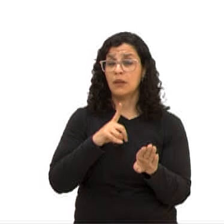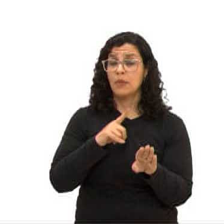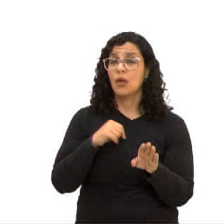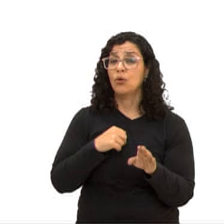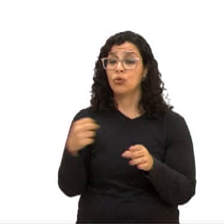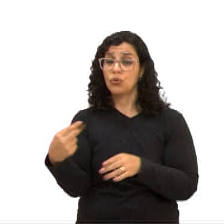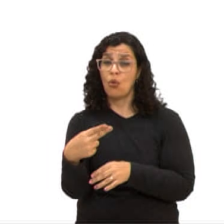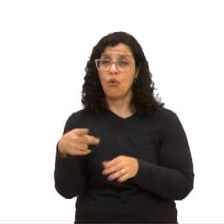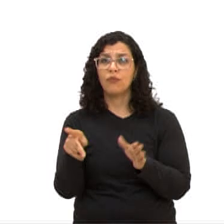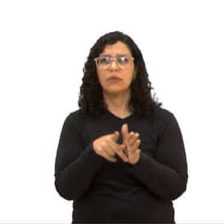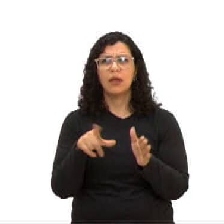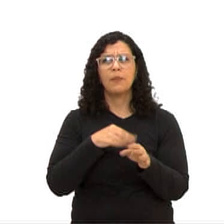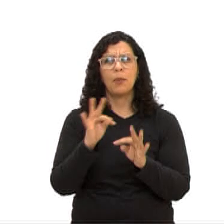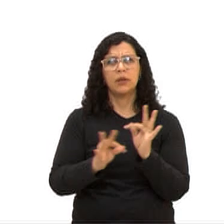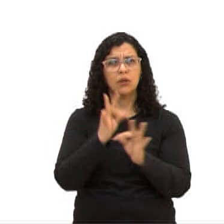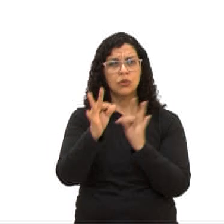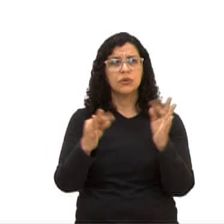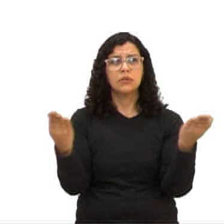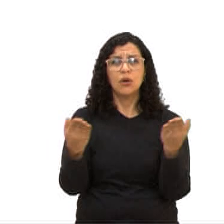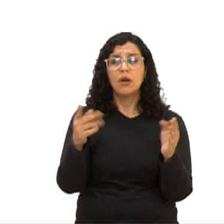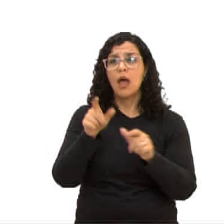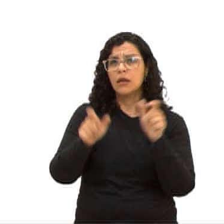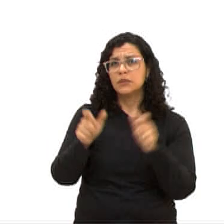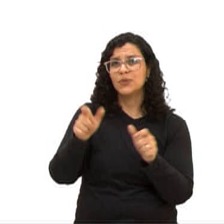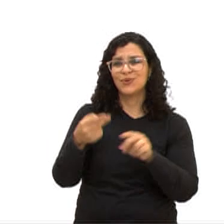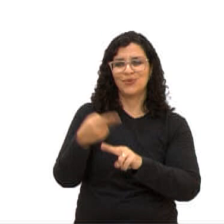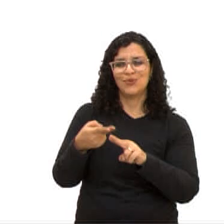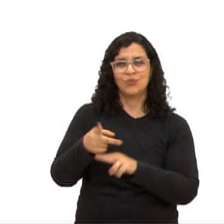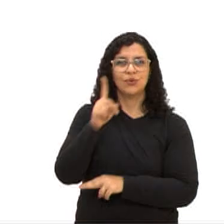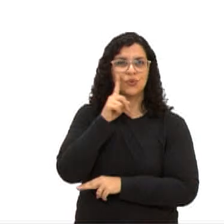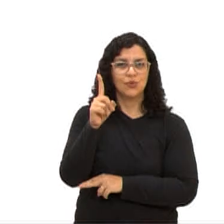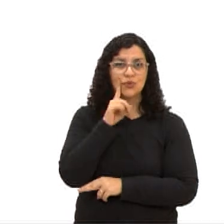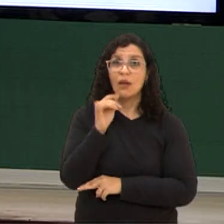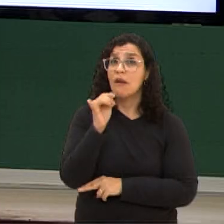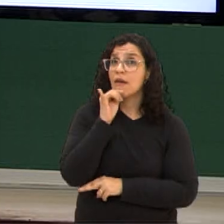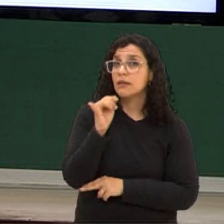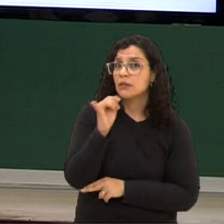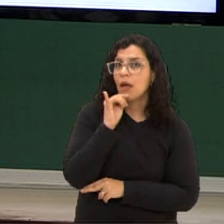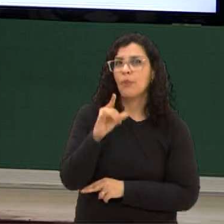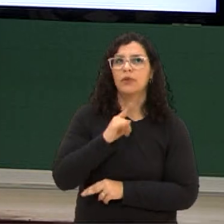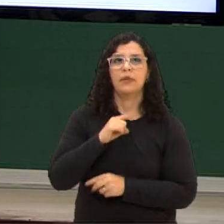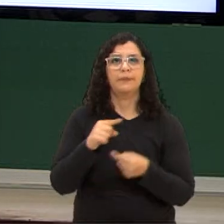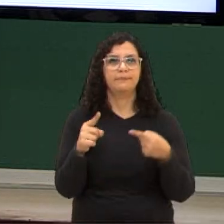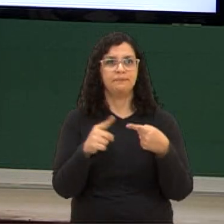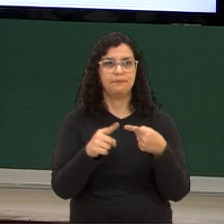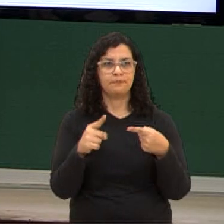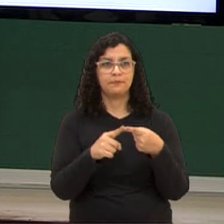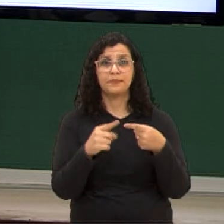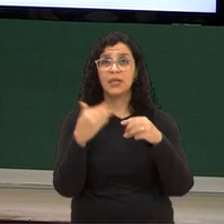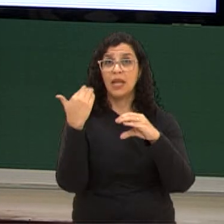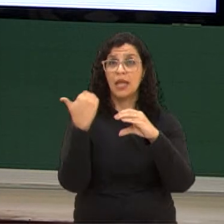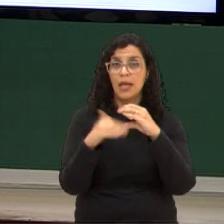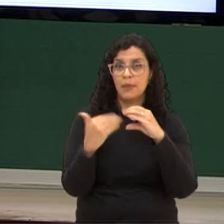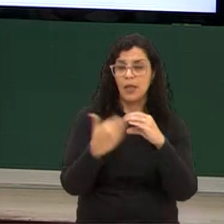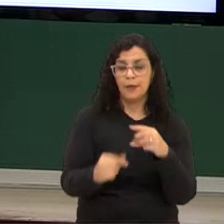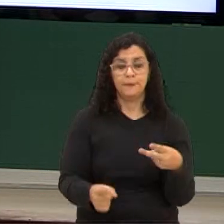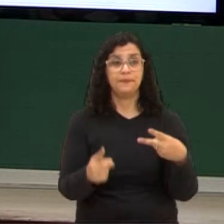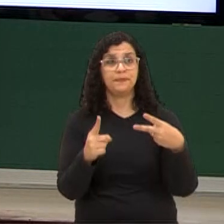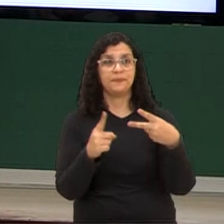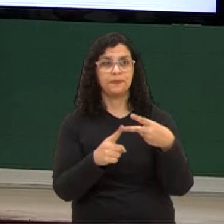as inovações na rotina das pessoas. São exemplos de gêneros digitais. Os e-mails,